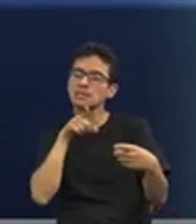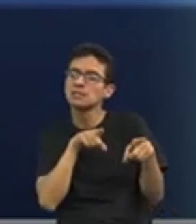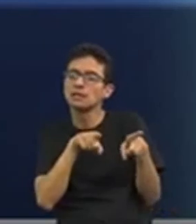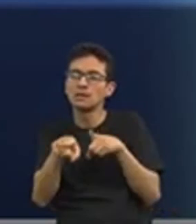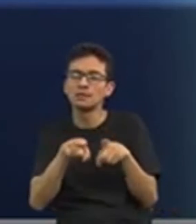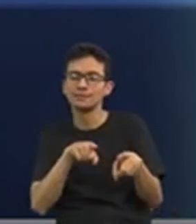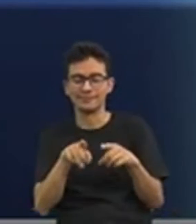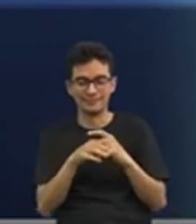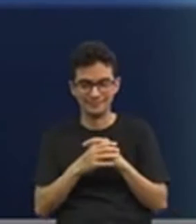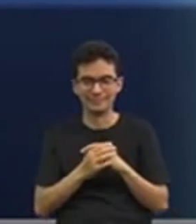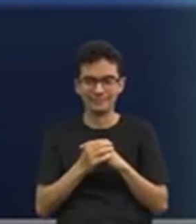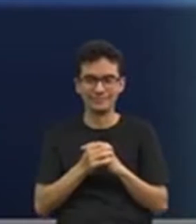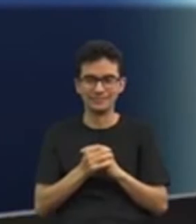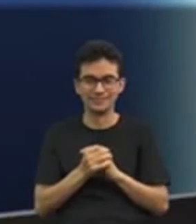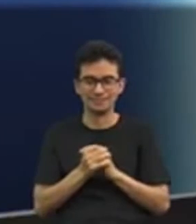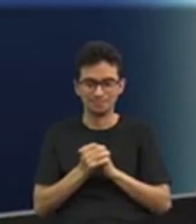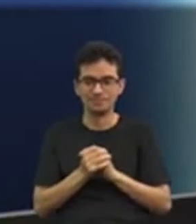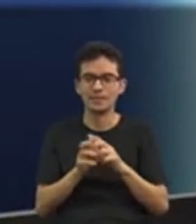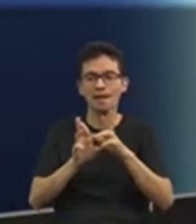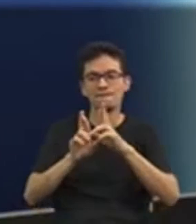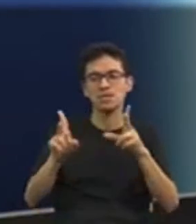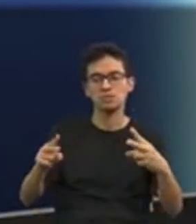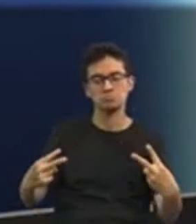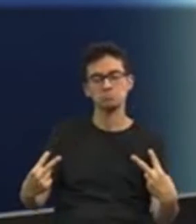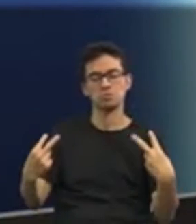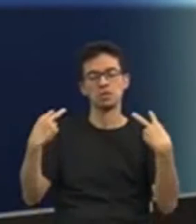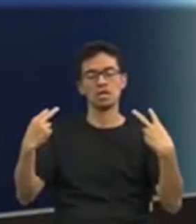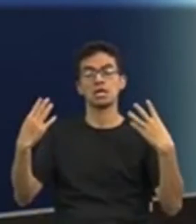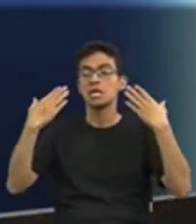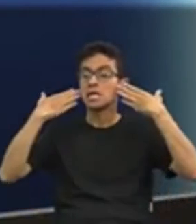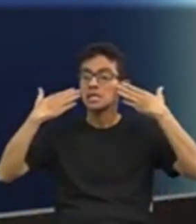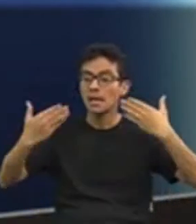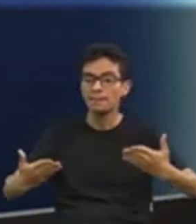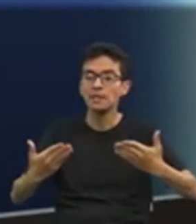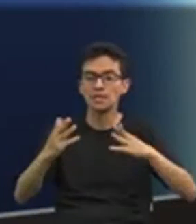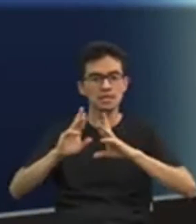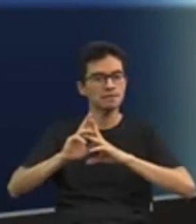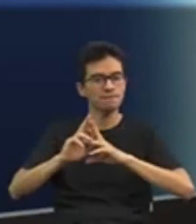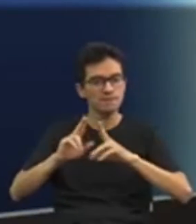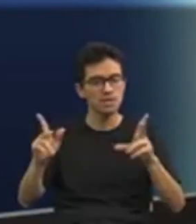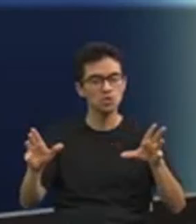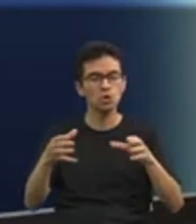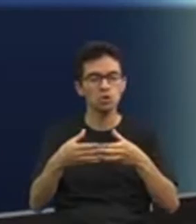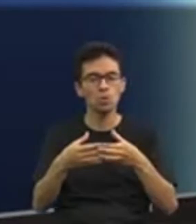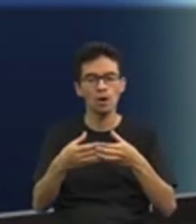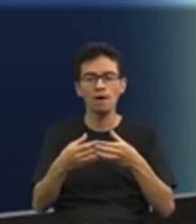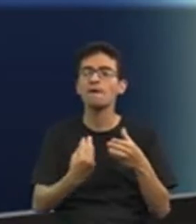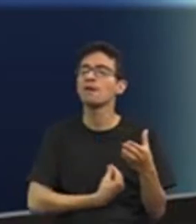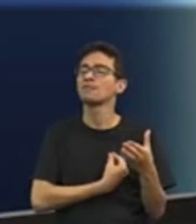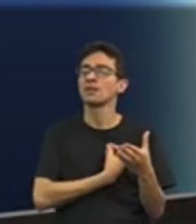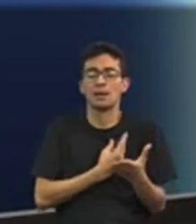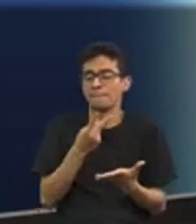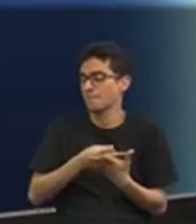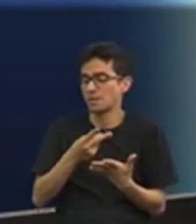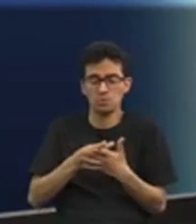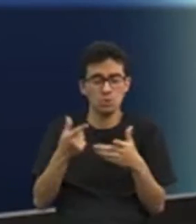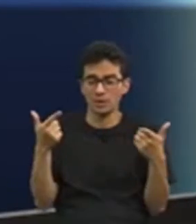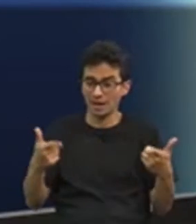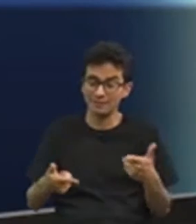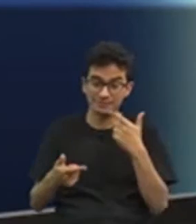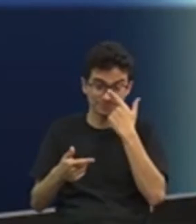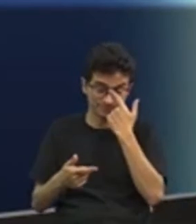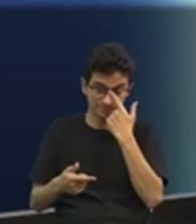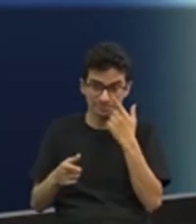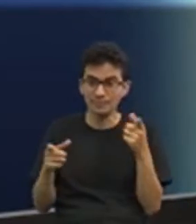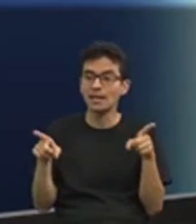então você tem a diferença entre o seu mostruário exibir só que assim é um grupo que vive no mesmo bairro que